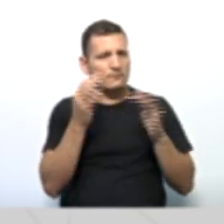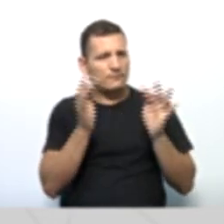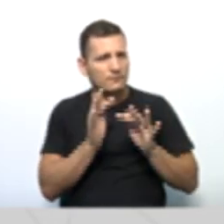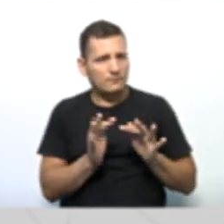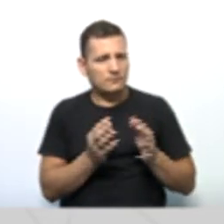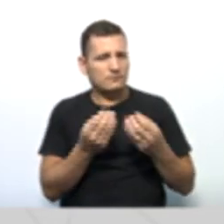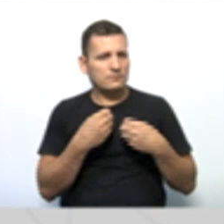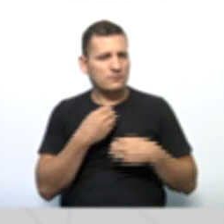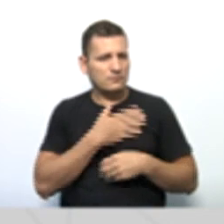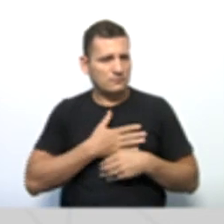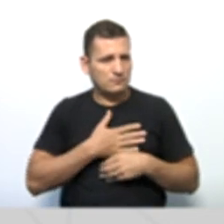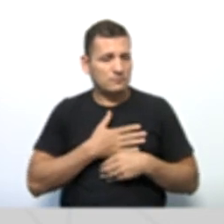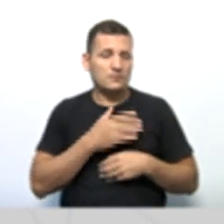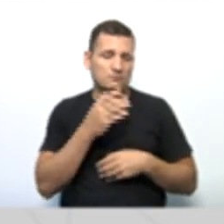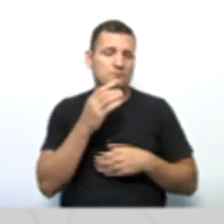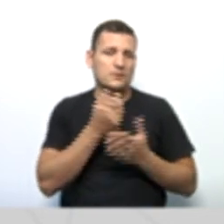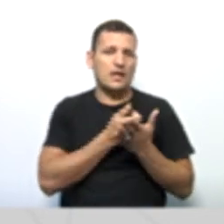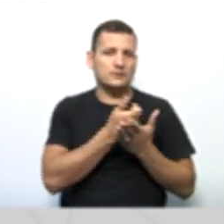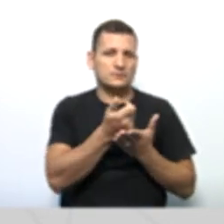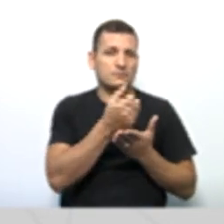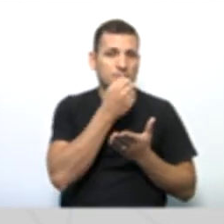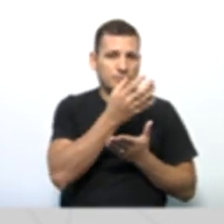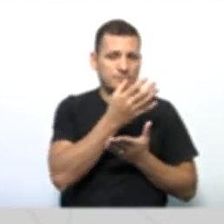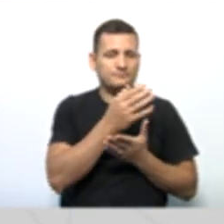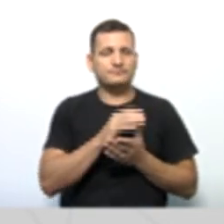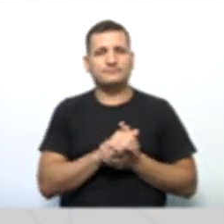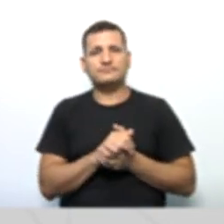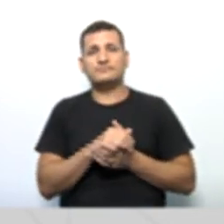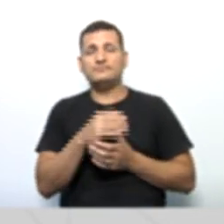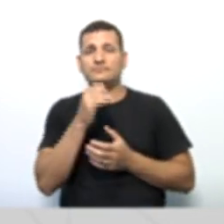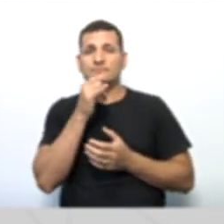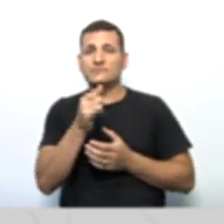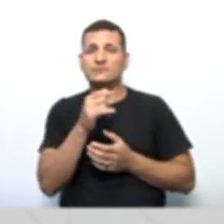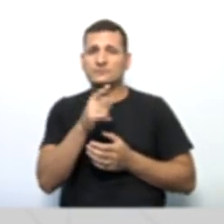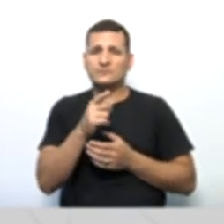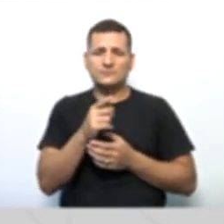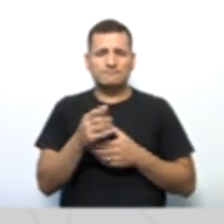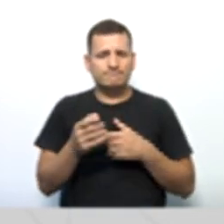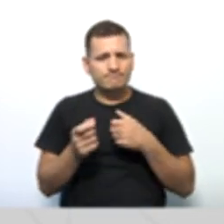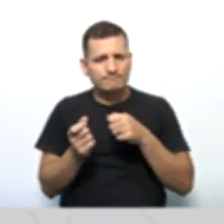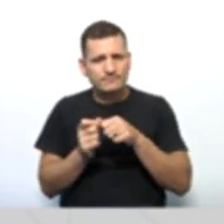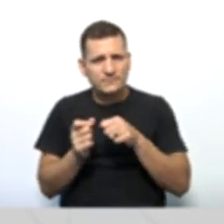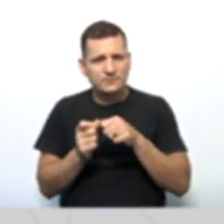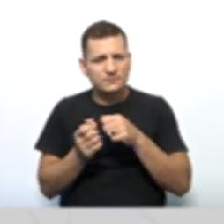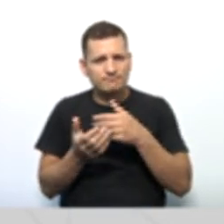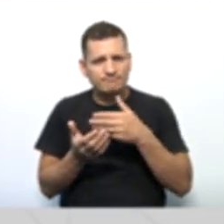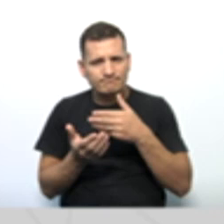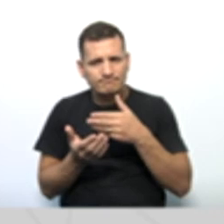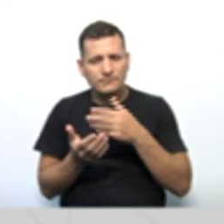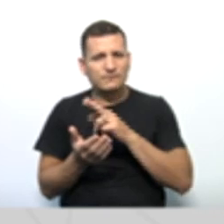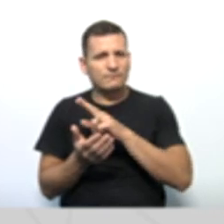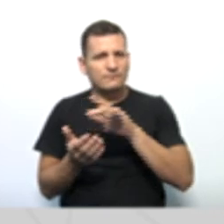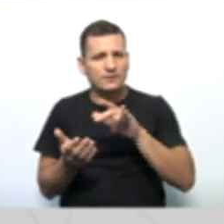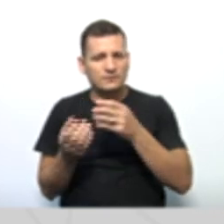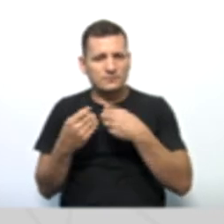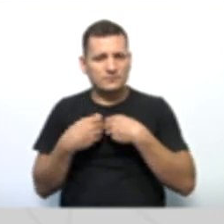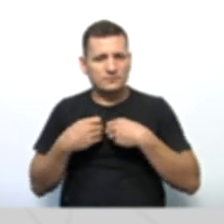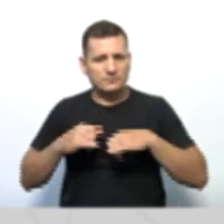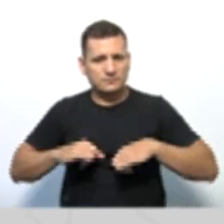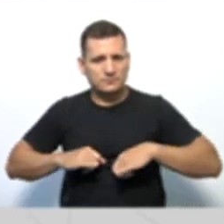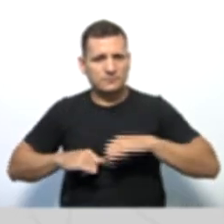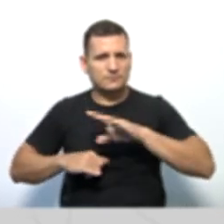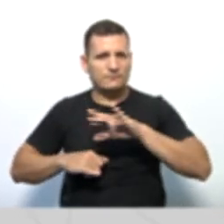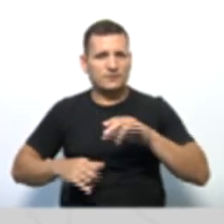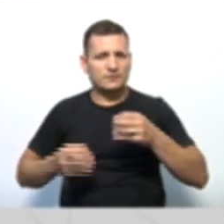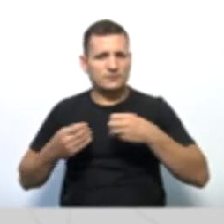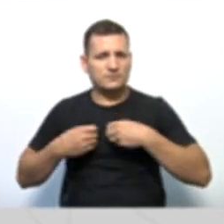é uma ação boa. Agora, se isso que você for praticar vai provocar dor, sofrimento, vai